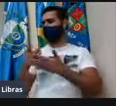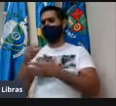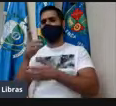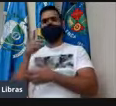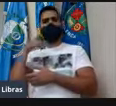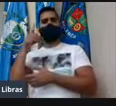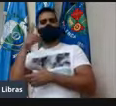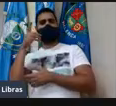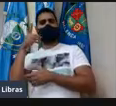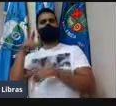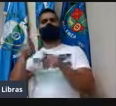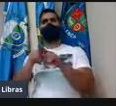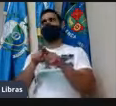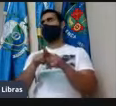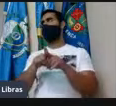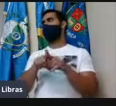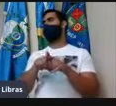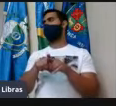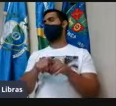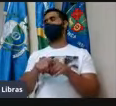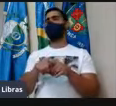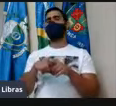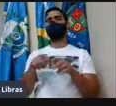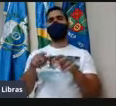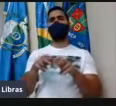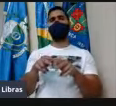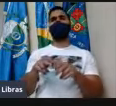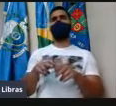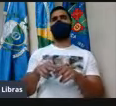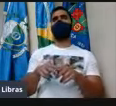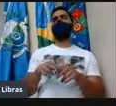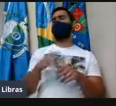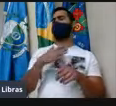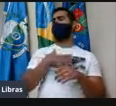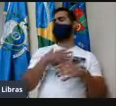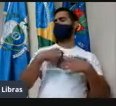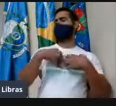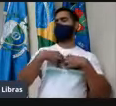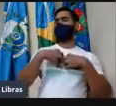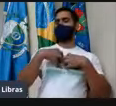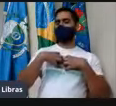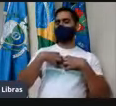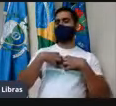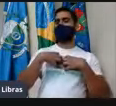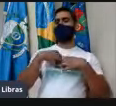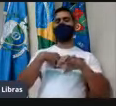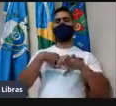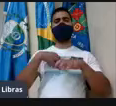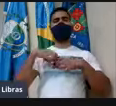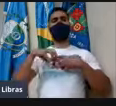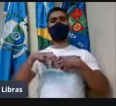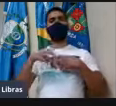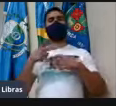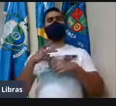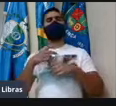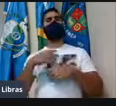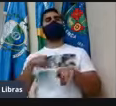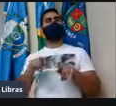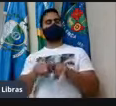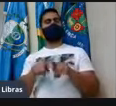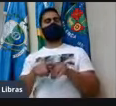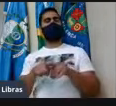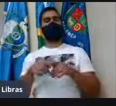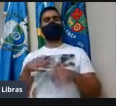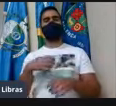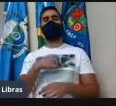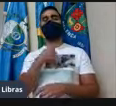advogados. Então, desejar aí a todos os sentimentos e dizer da nossa consternação